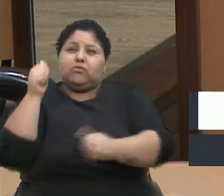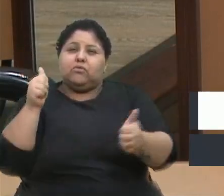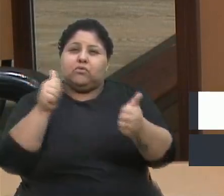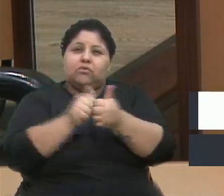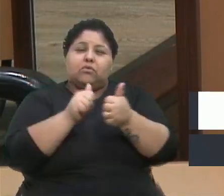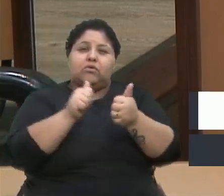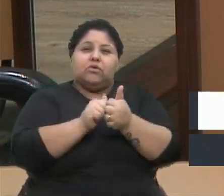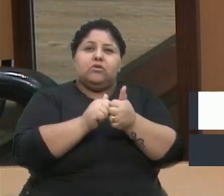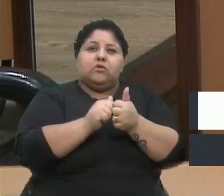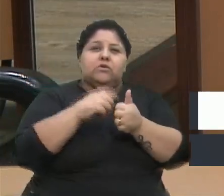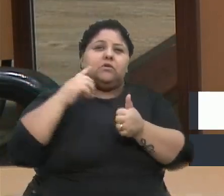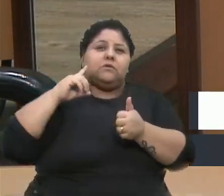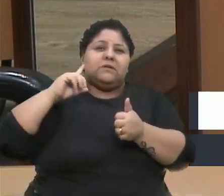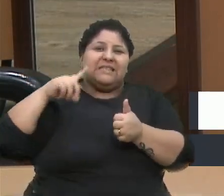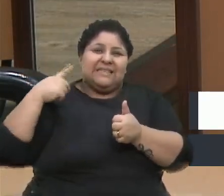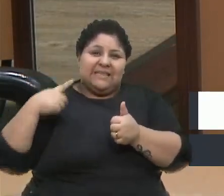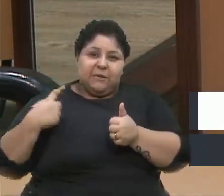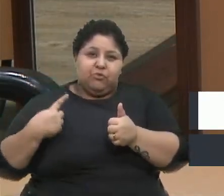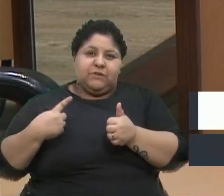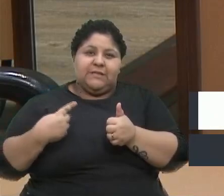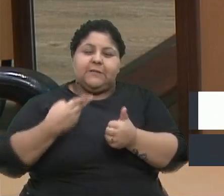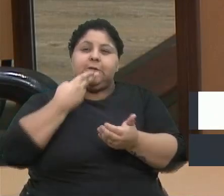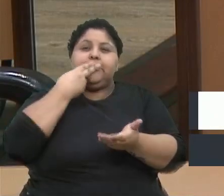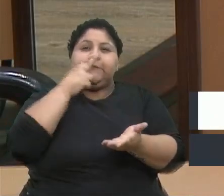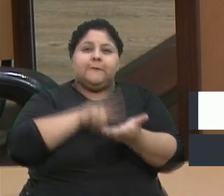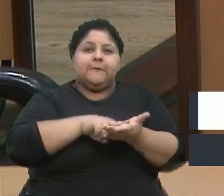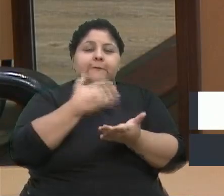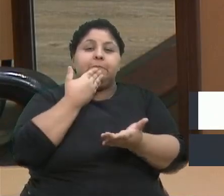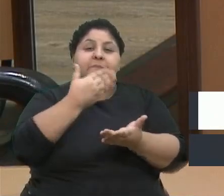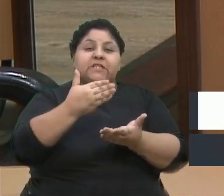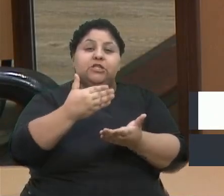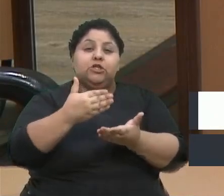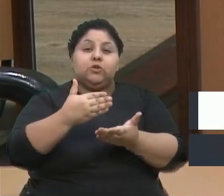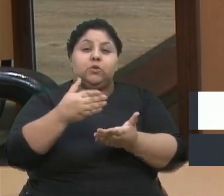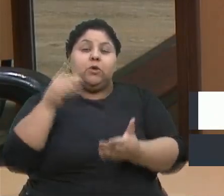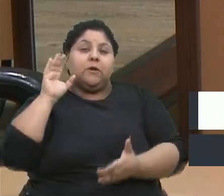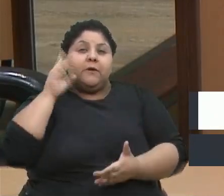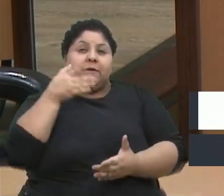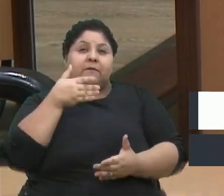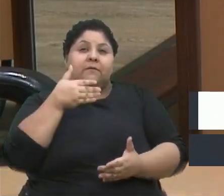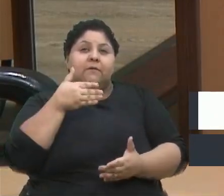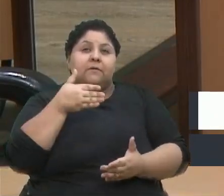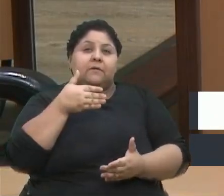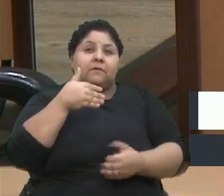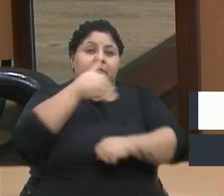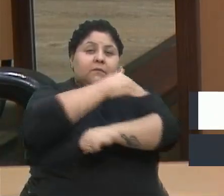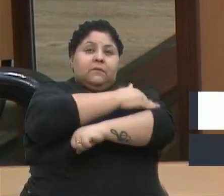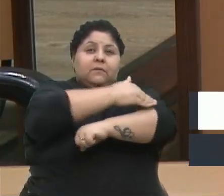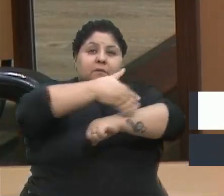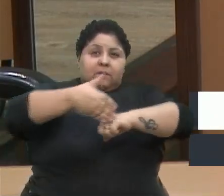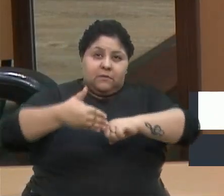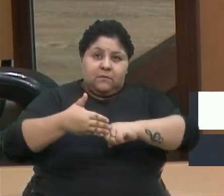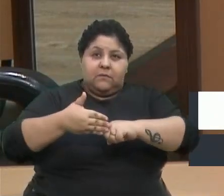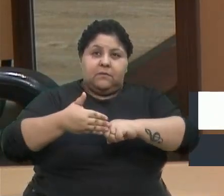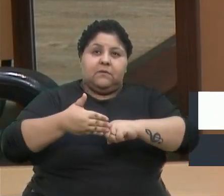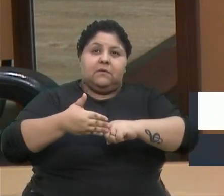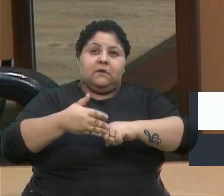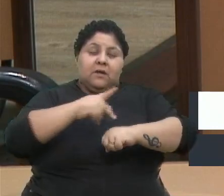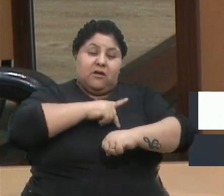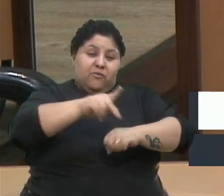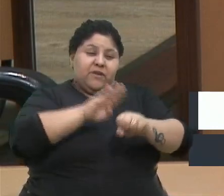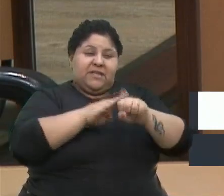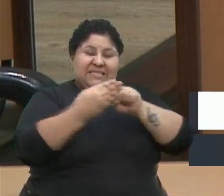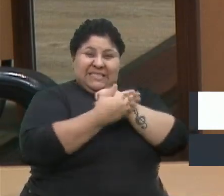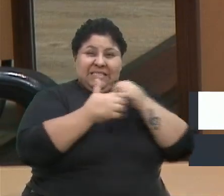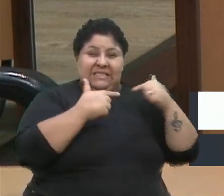estadual Neril Carteiro, pedindo soluções para este trecho, né? A presidente do bairro, Marcele Salmin, vem trabalhando há muitos anos